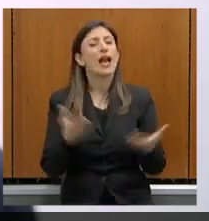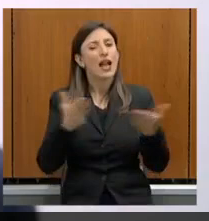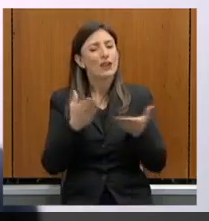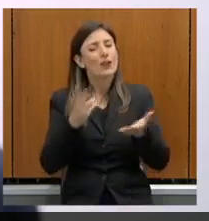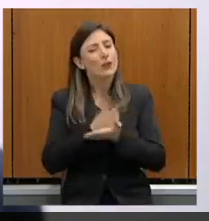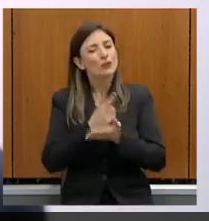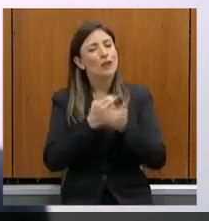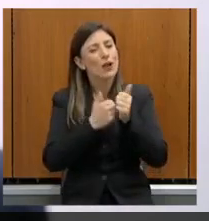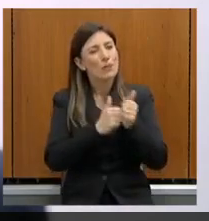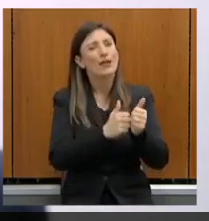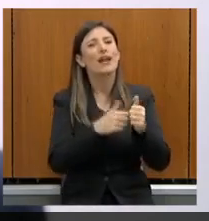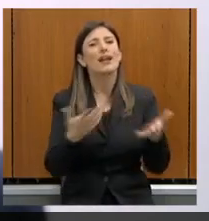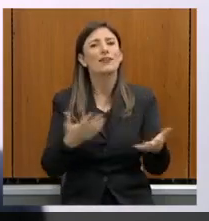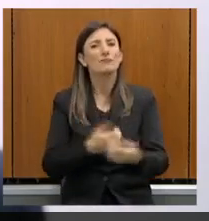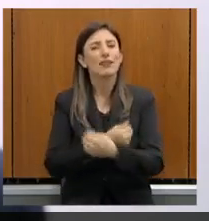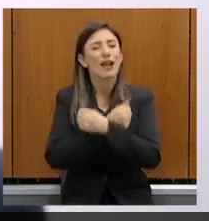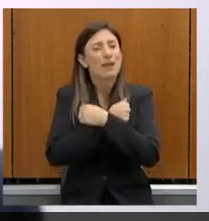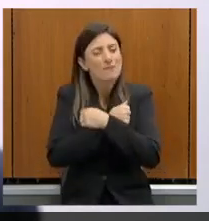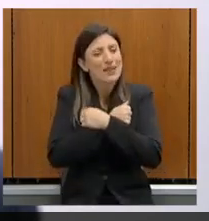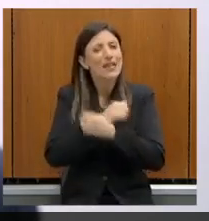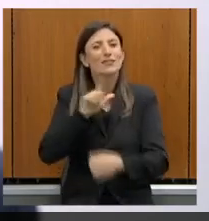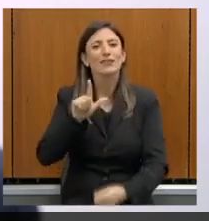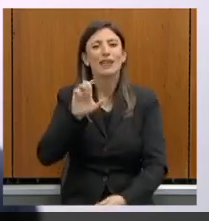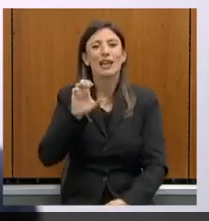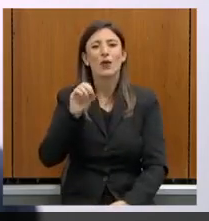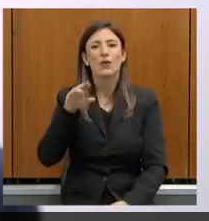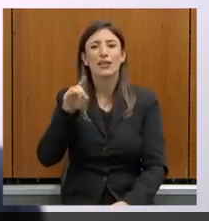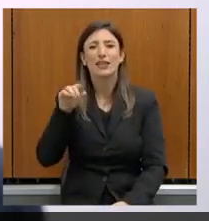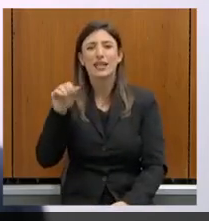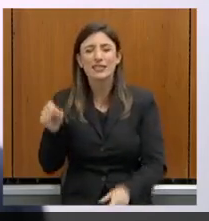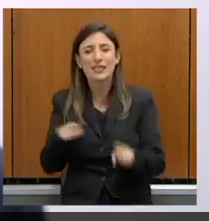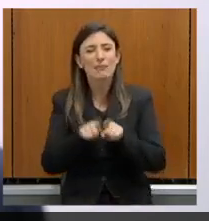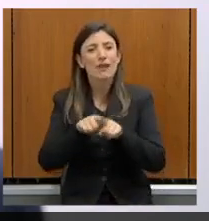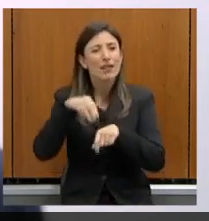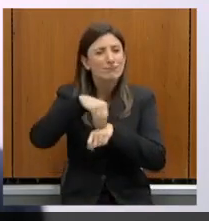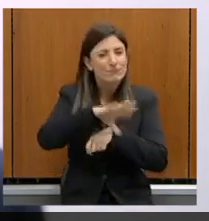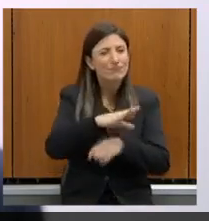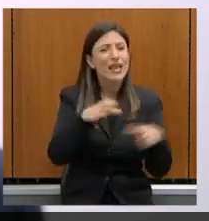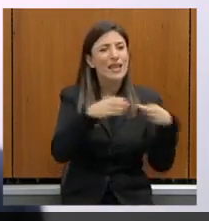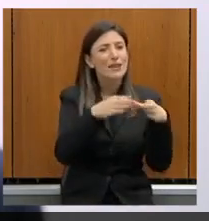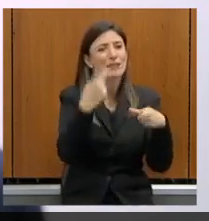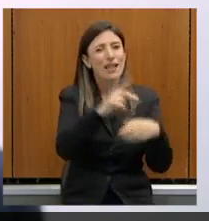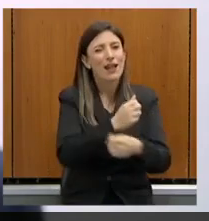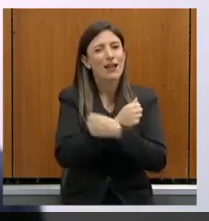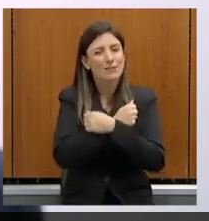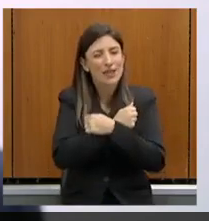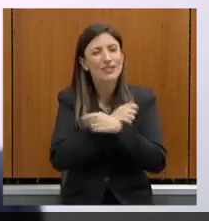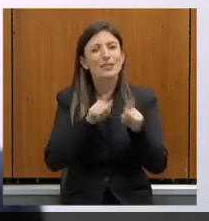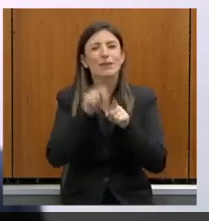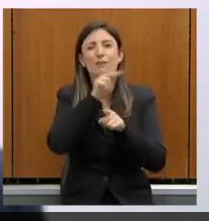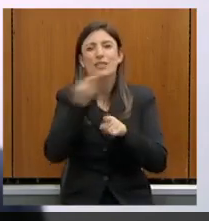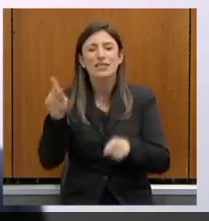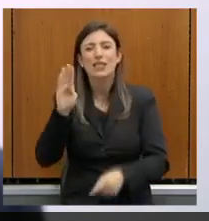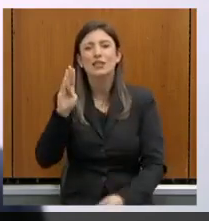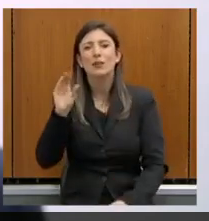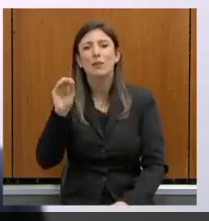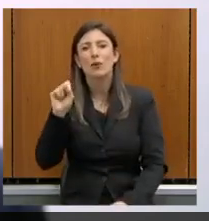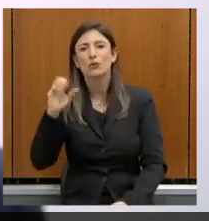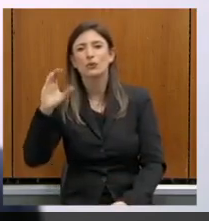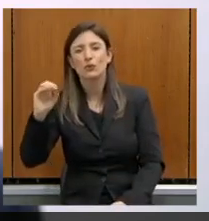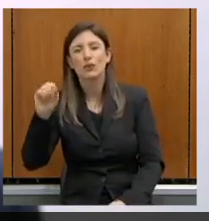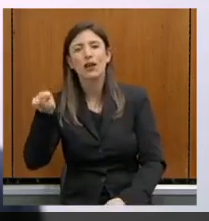Eu quero deixar um grande abraço aí ao Leônidas, à sua equipe, ao presidente Bosco, que brilhantemente sempre leva